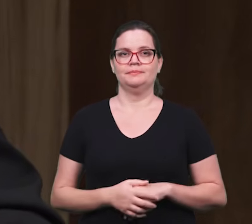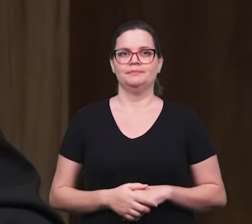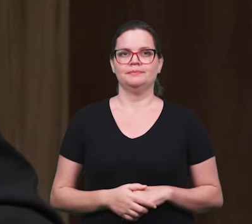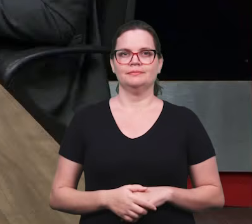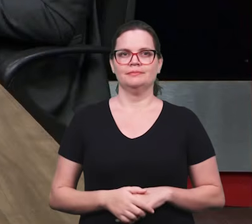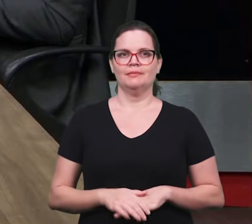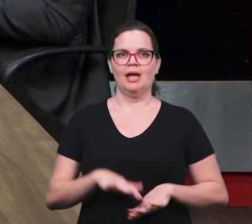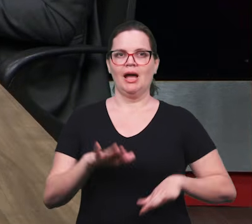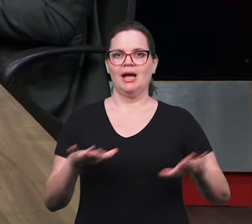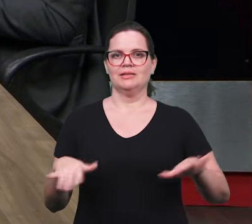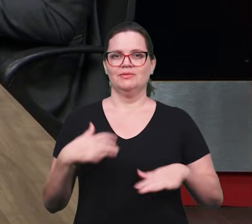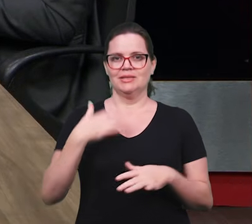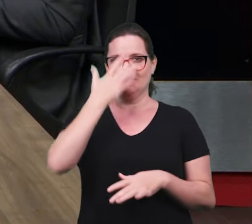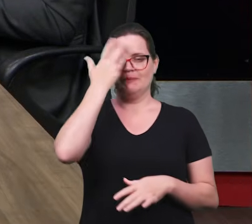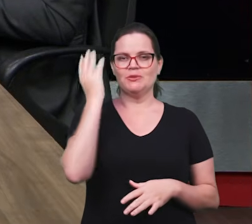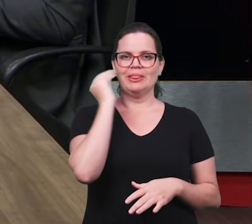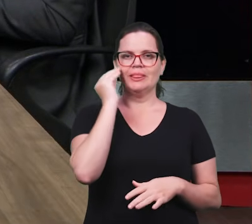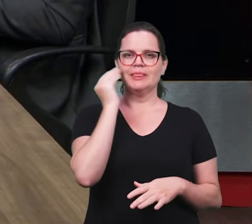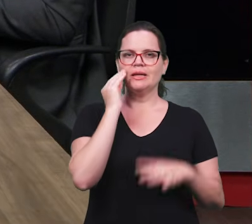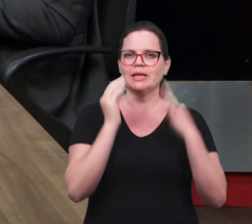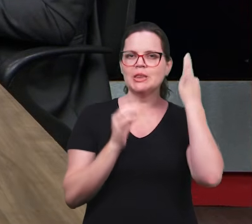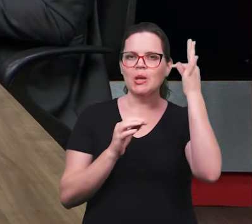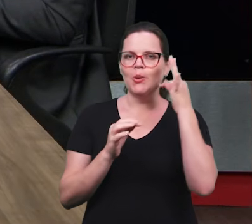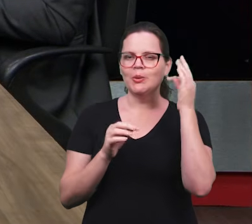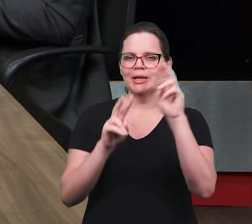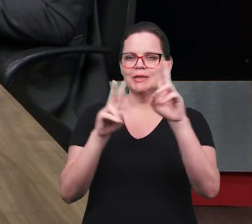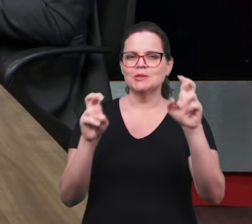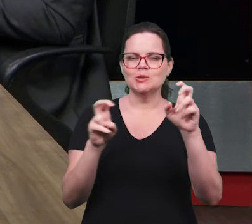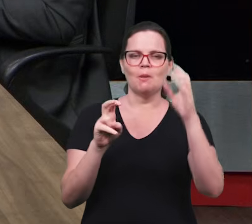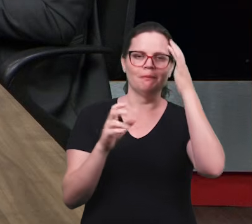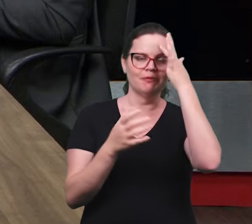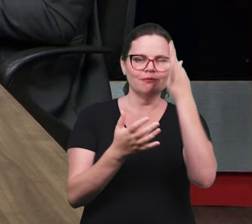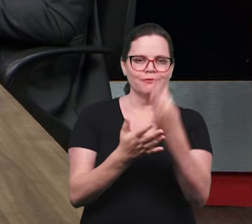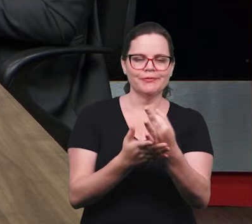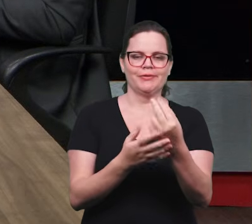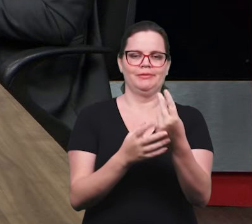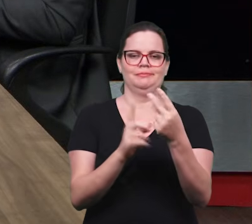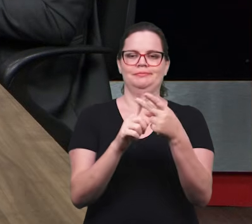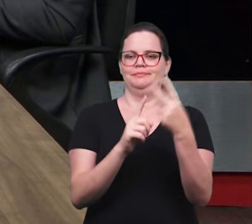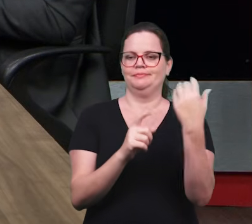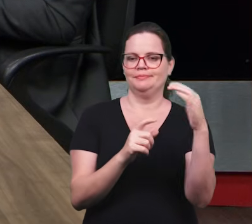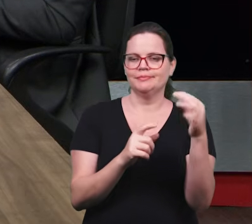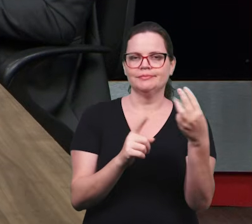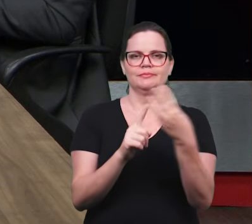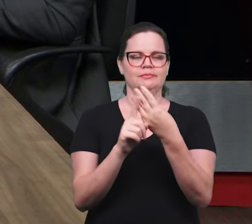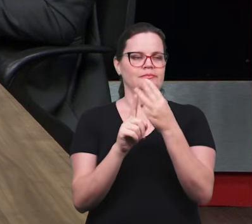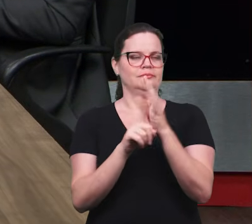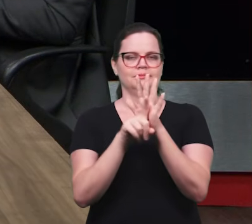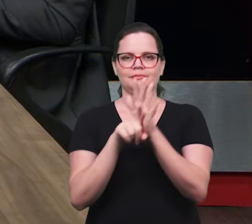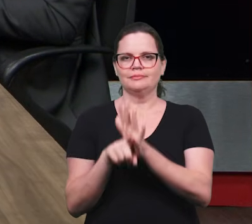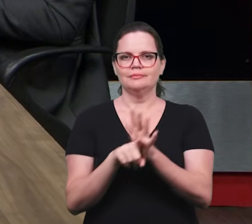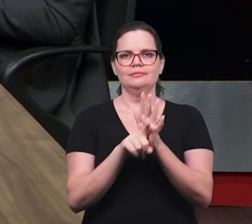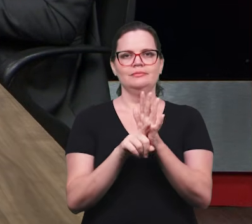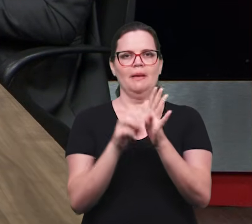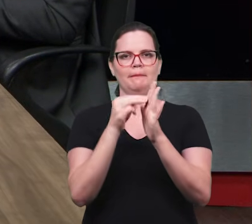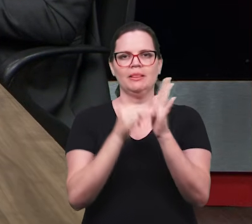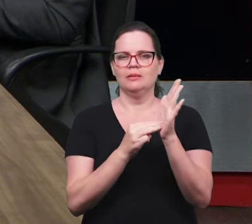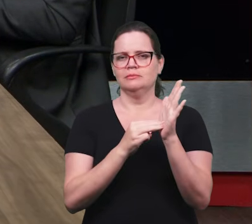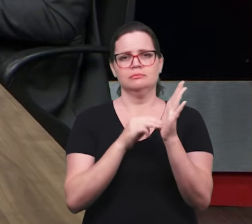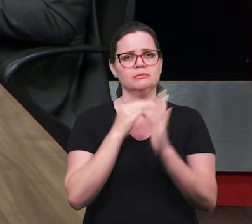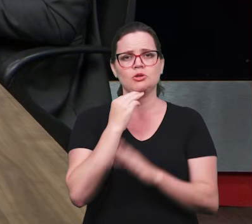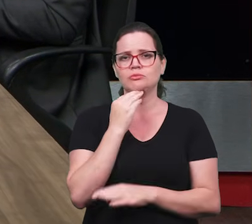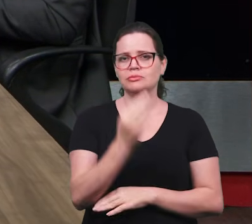tentar teorias, explicar Sim. fé por ciência, por vários outros meios e metodologias, não vai